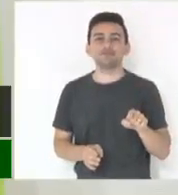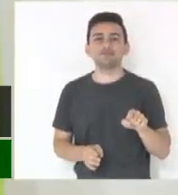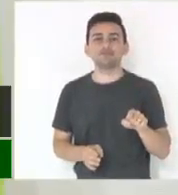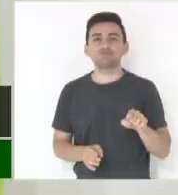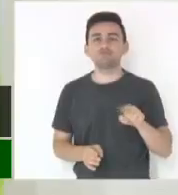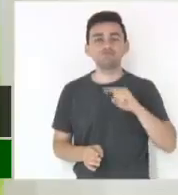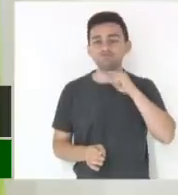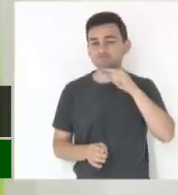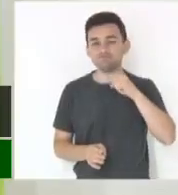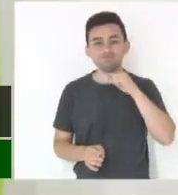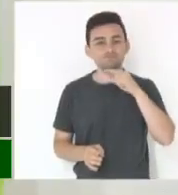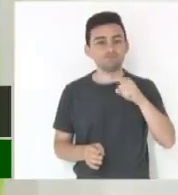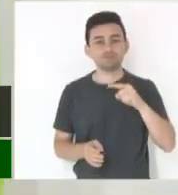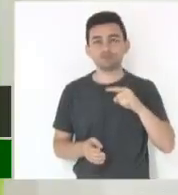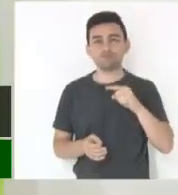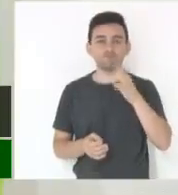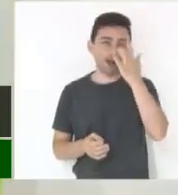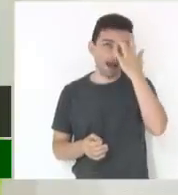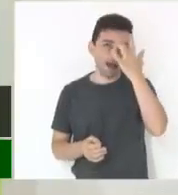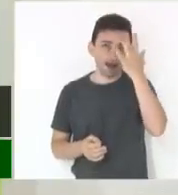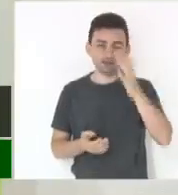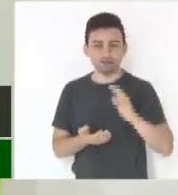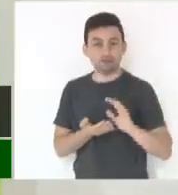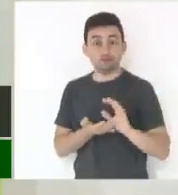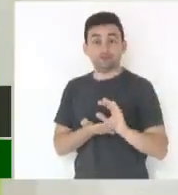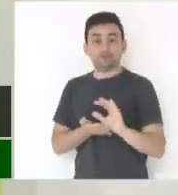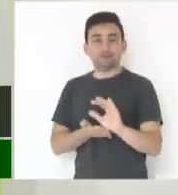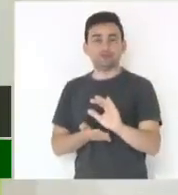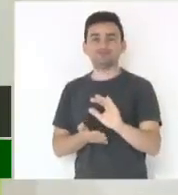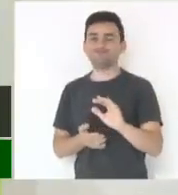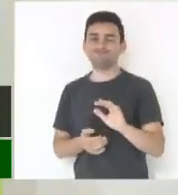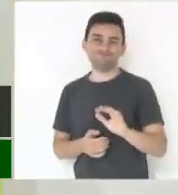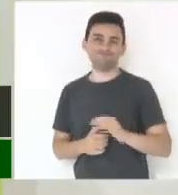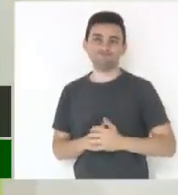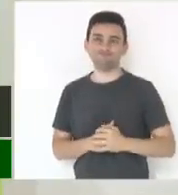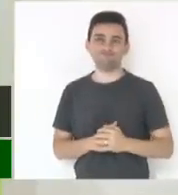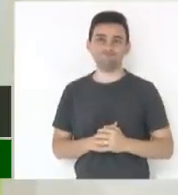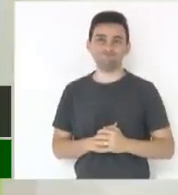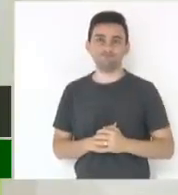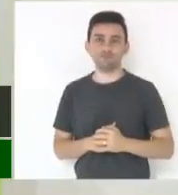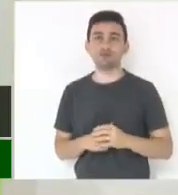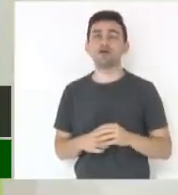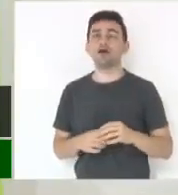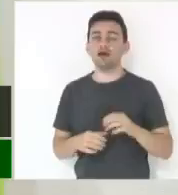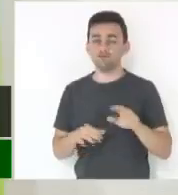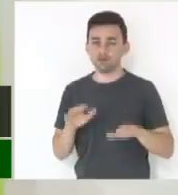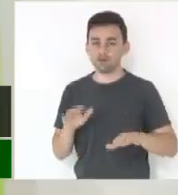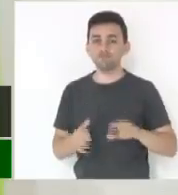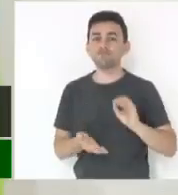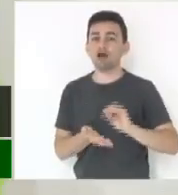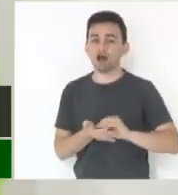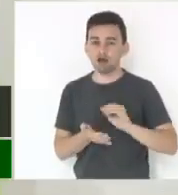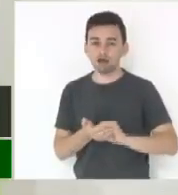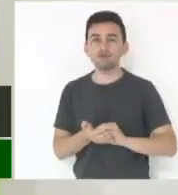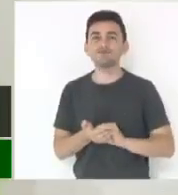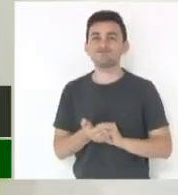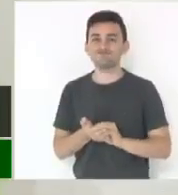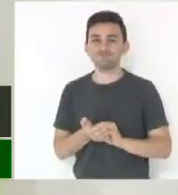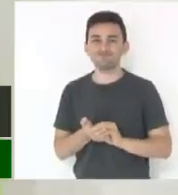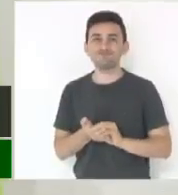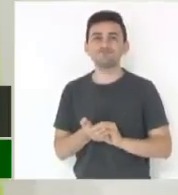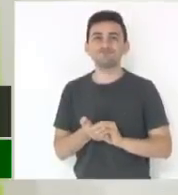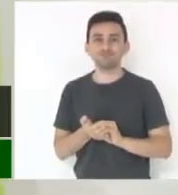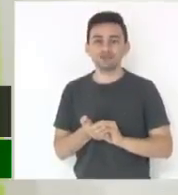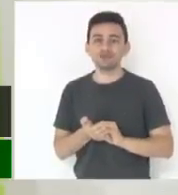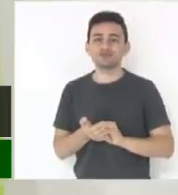não houve tanta facilidade em recursos. E houve até falta de zelo, vamos dizer, com o